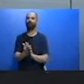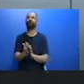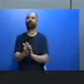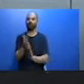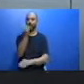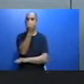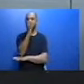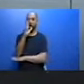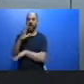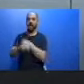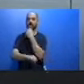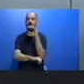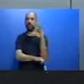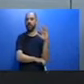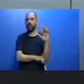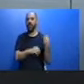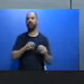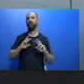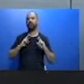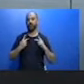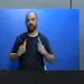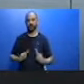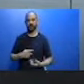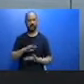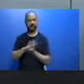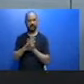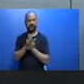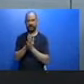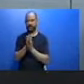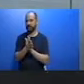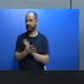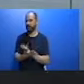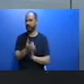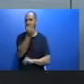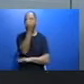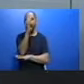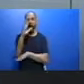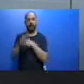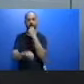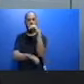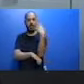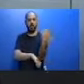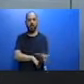o que que o homem está acabando né com a nossa vegetação